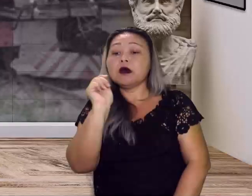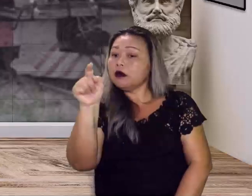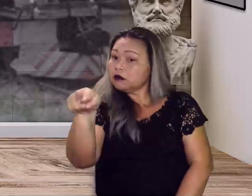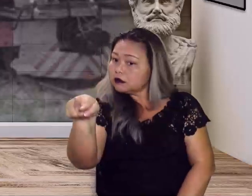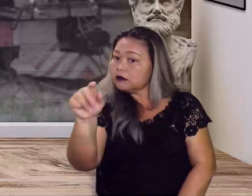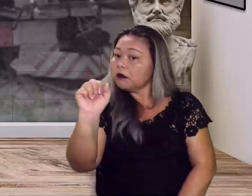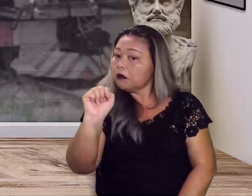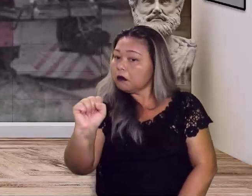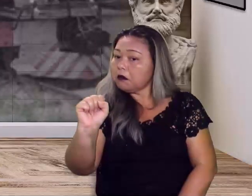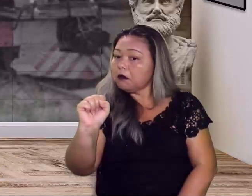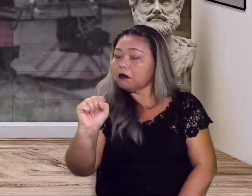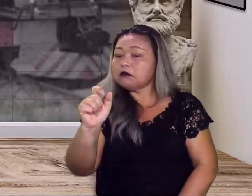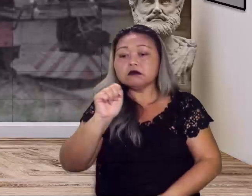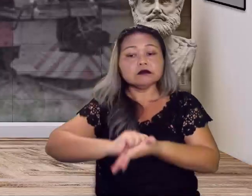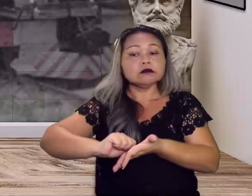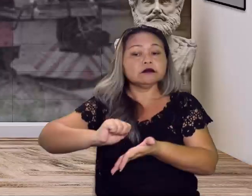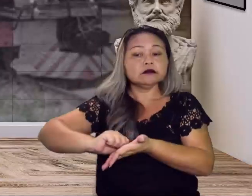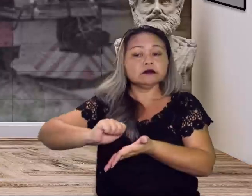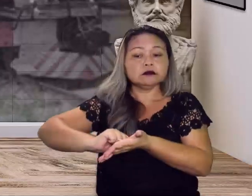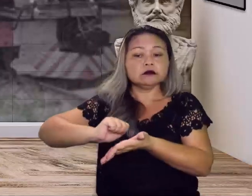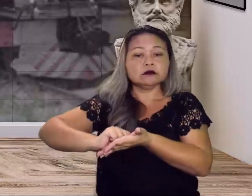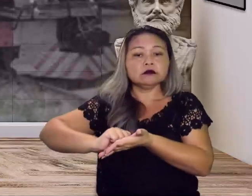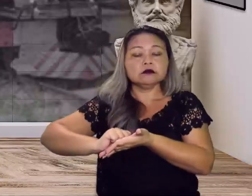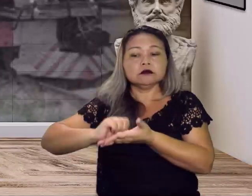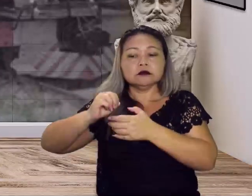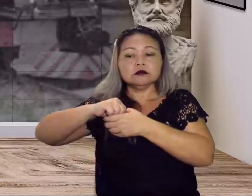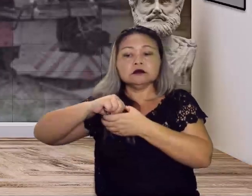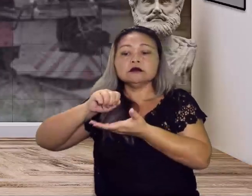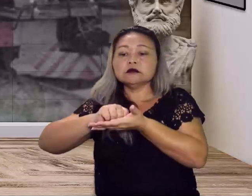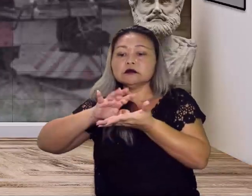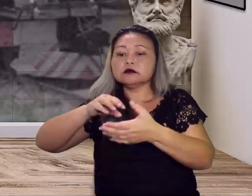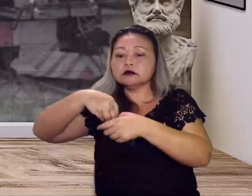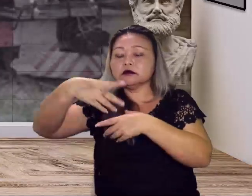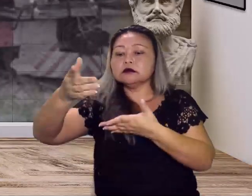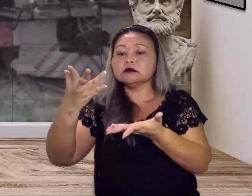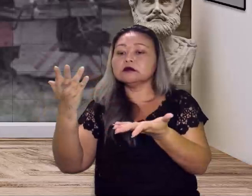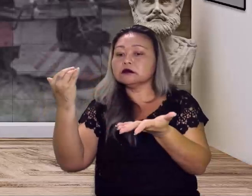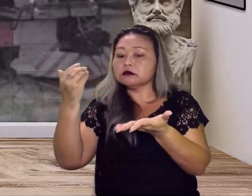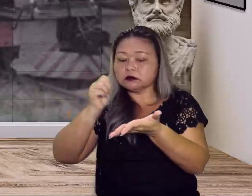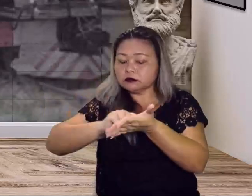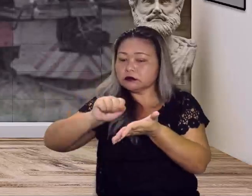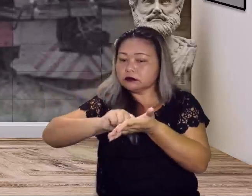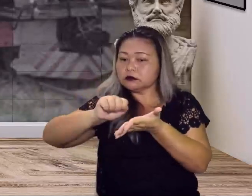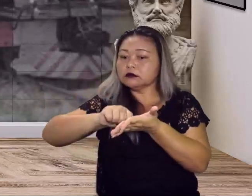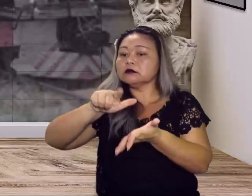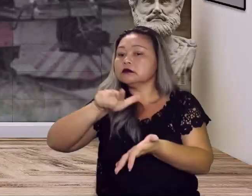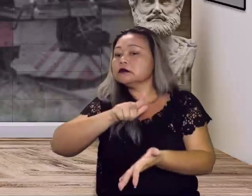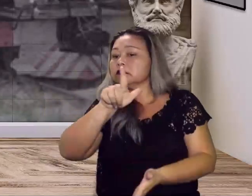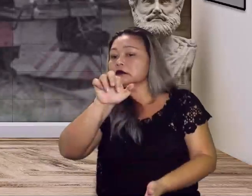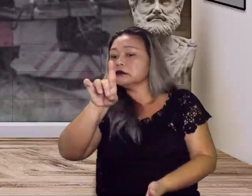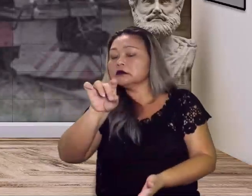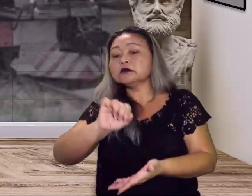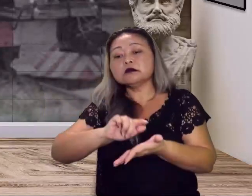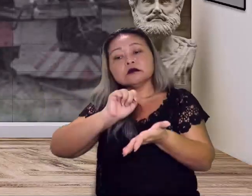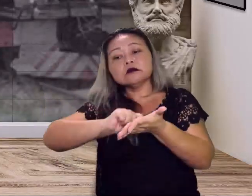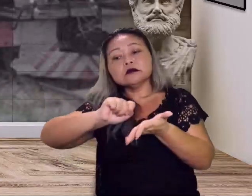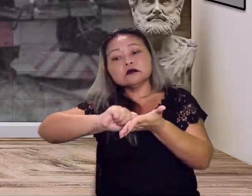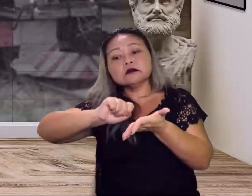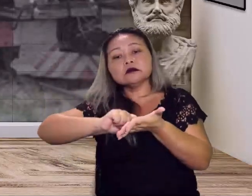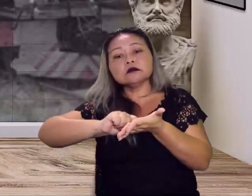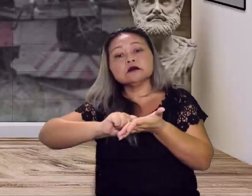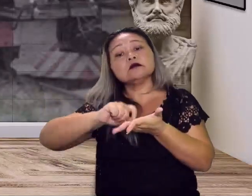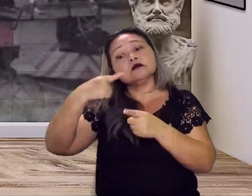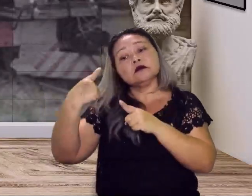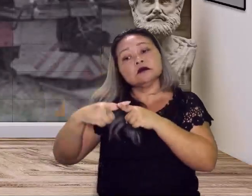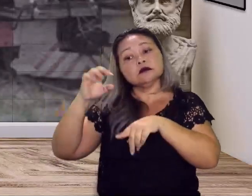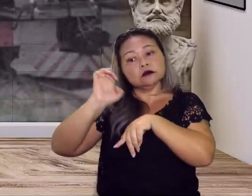escrever, né? Fazer o extra classe através dessa lenda. Muito legal, né? Vai contando os fatos, porque o nosso